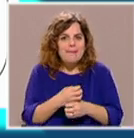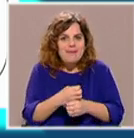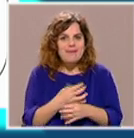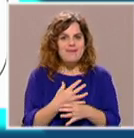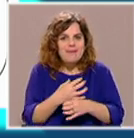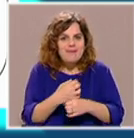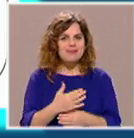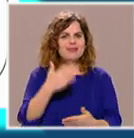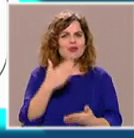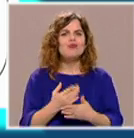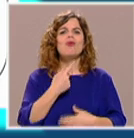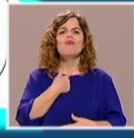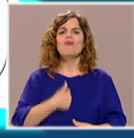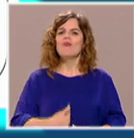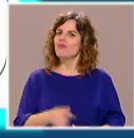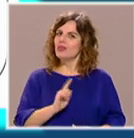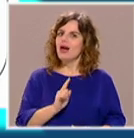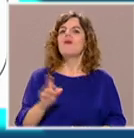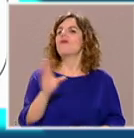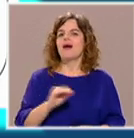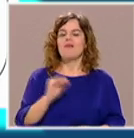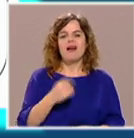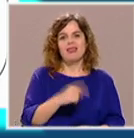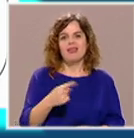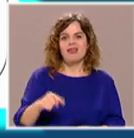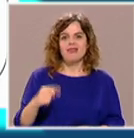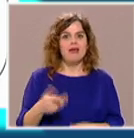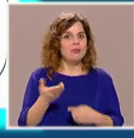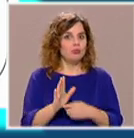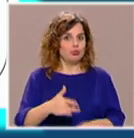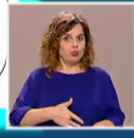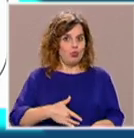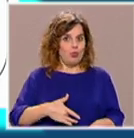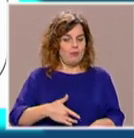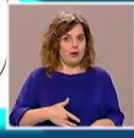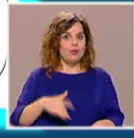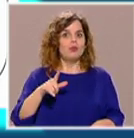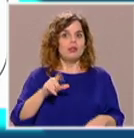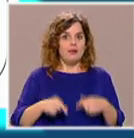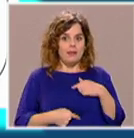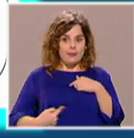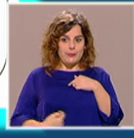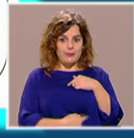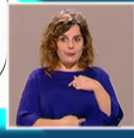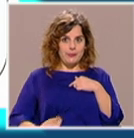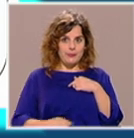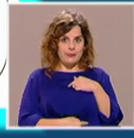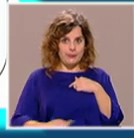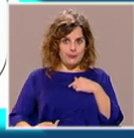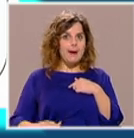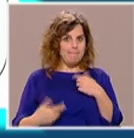existem noutros órgãos do sistema digestivo, nomeadamente no estômago e no intestino delgado. Vamos então aqui só fazer um